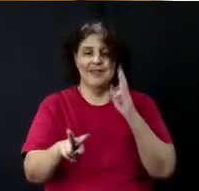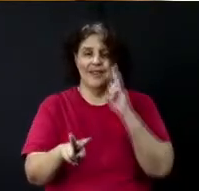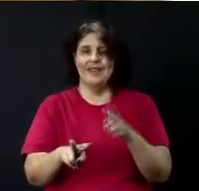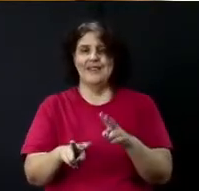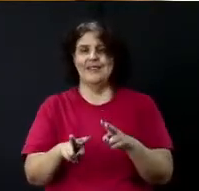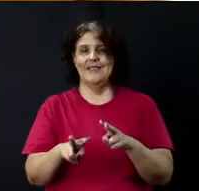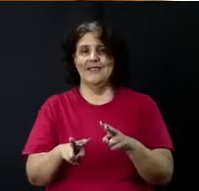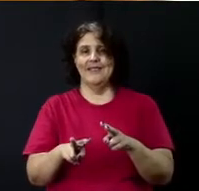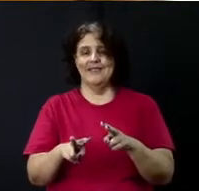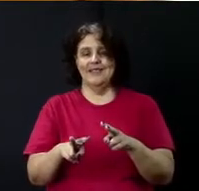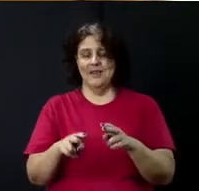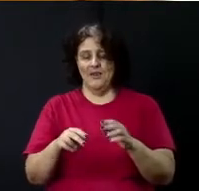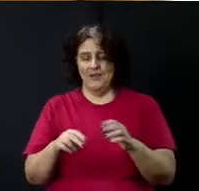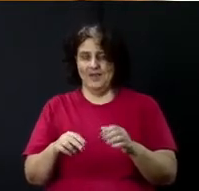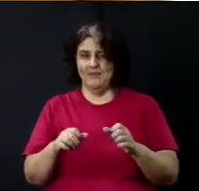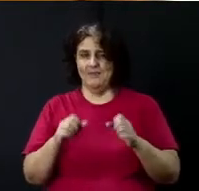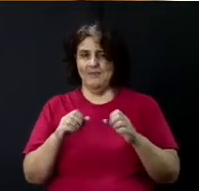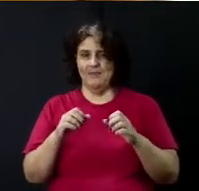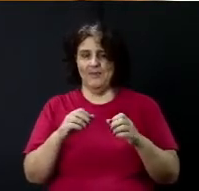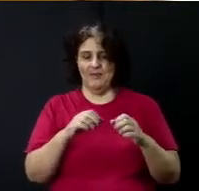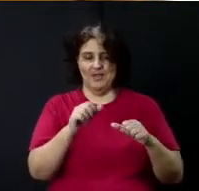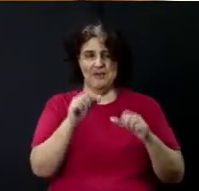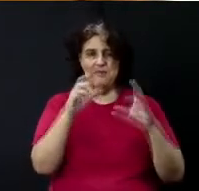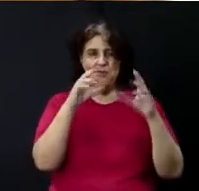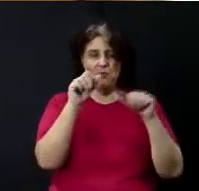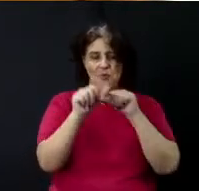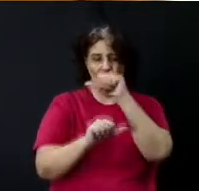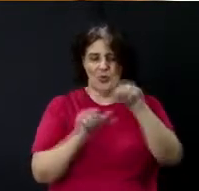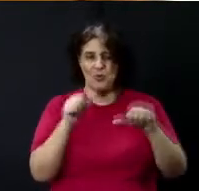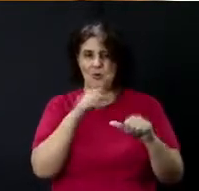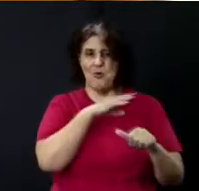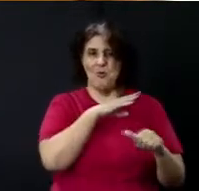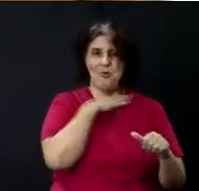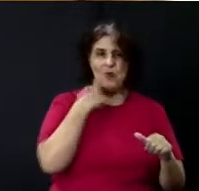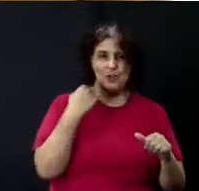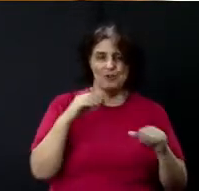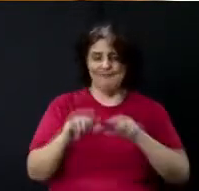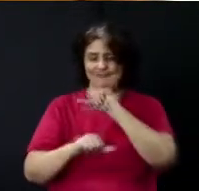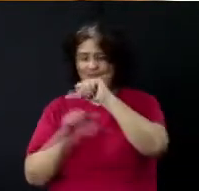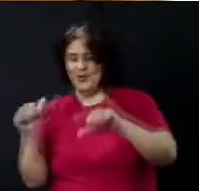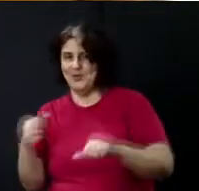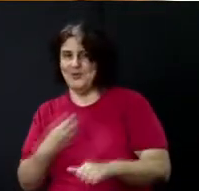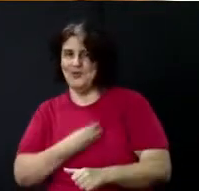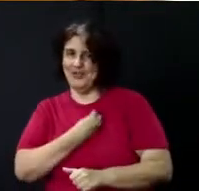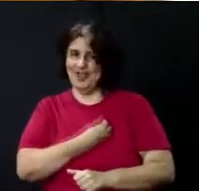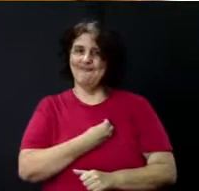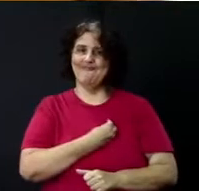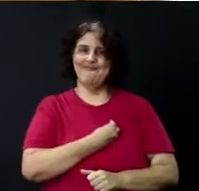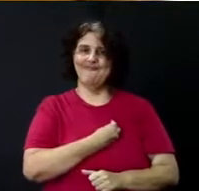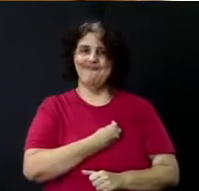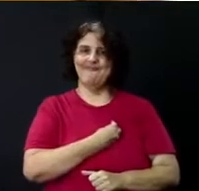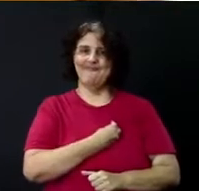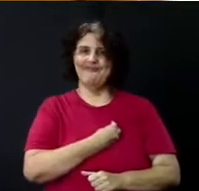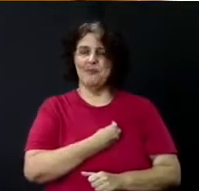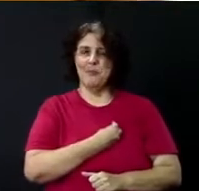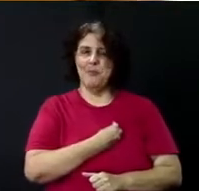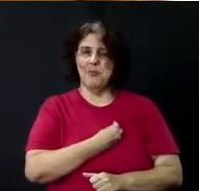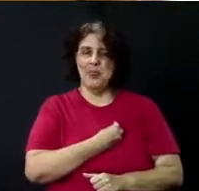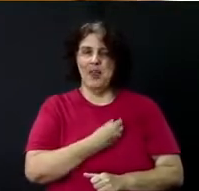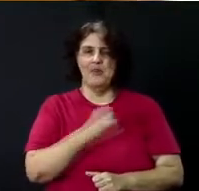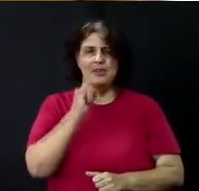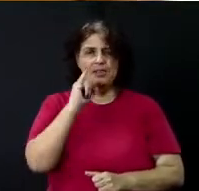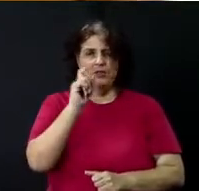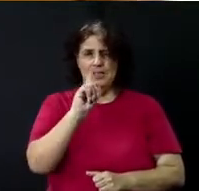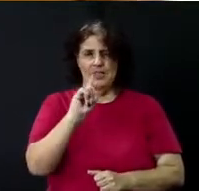você passou da morte para a vida. Então, se você ainda não crê, tenha paciência com quem crê.